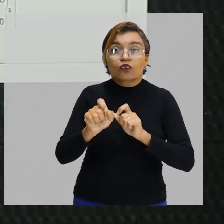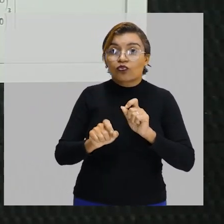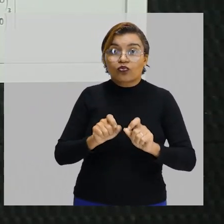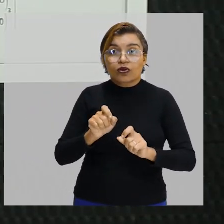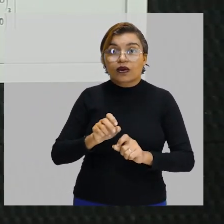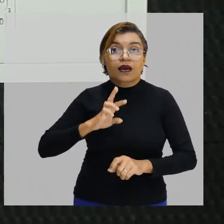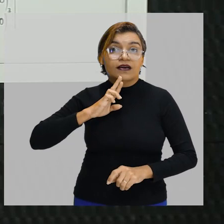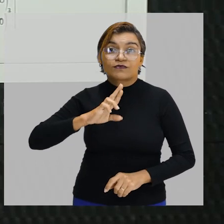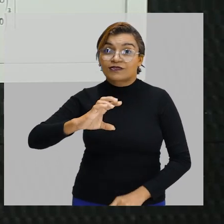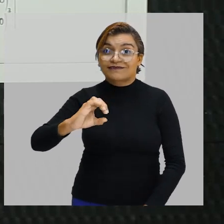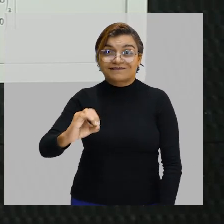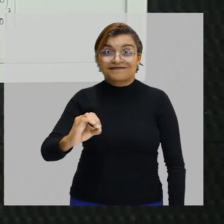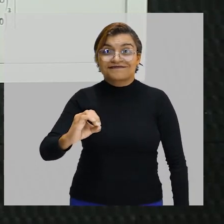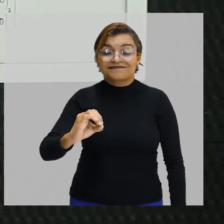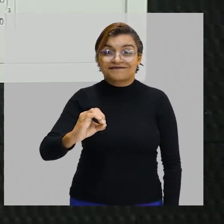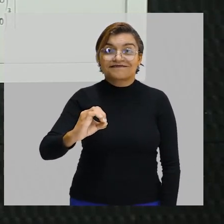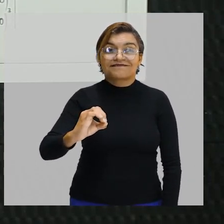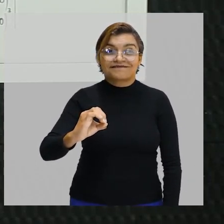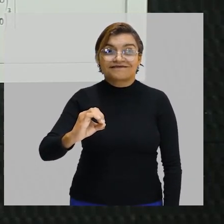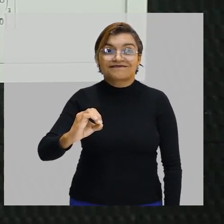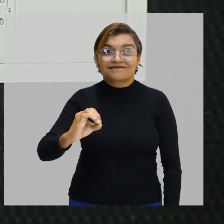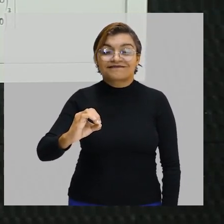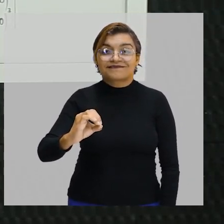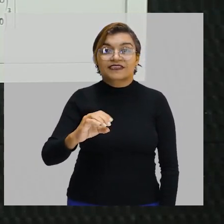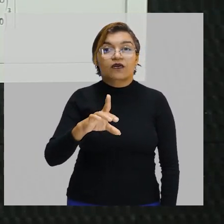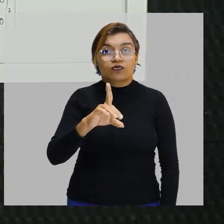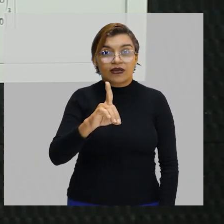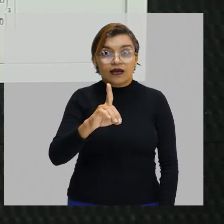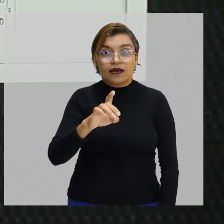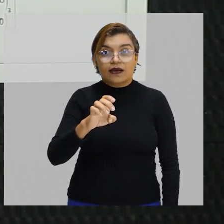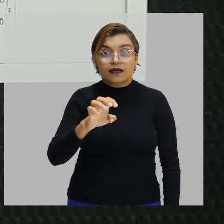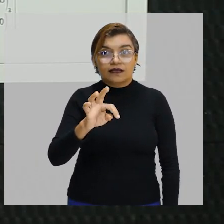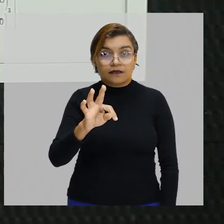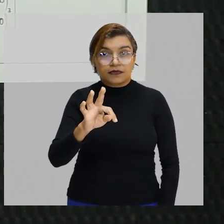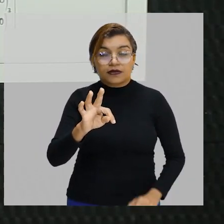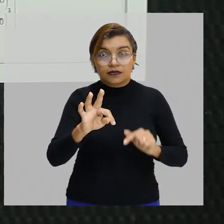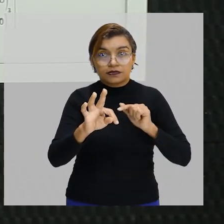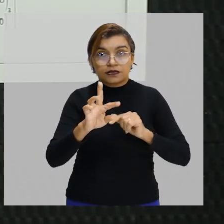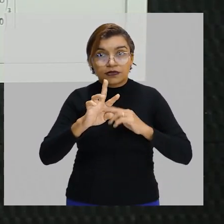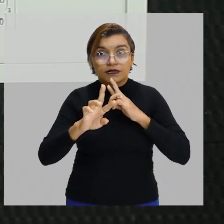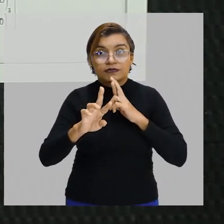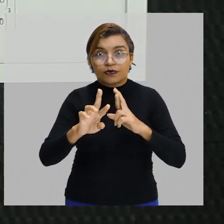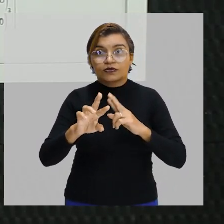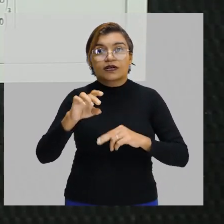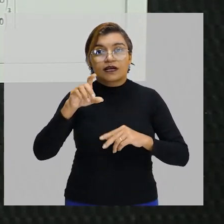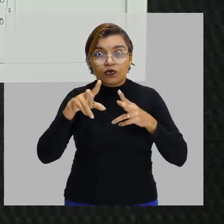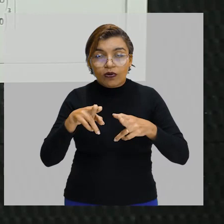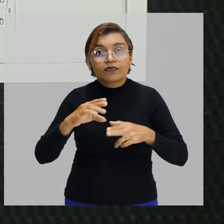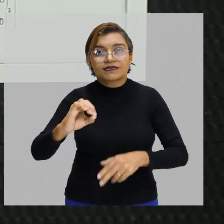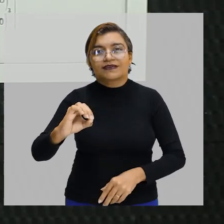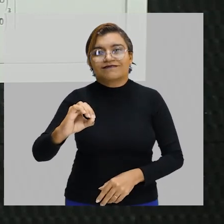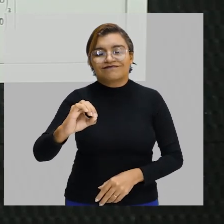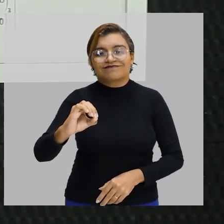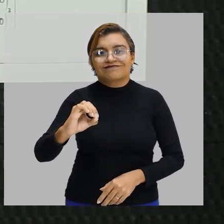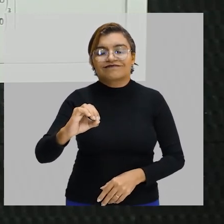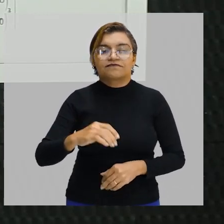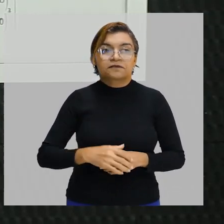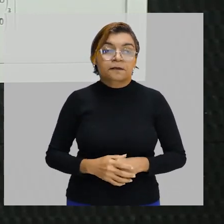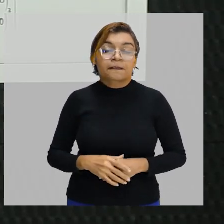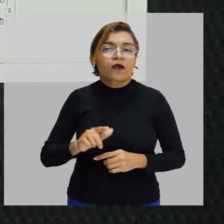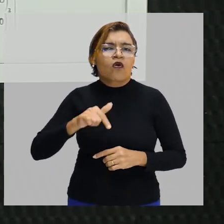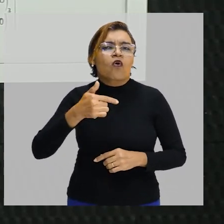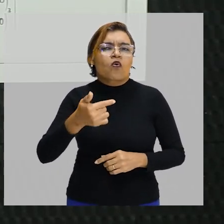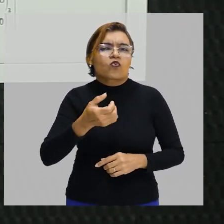determinante seja zero. Nulo. Certo? E outra coisa, qual o outro valor?